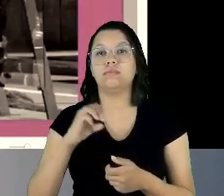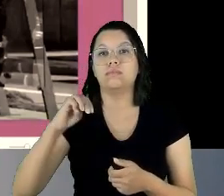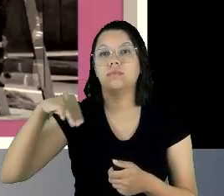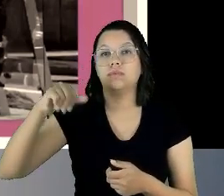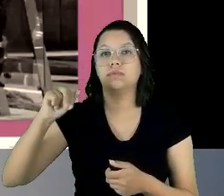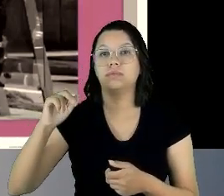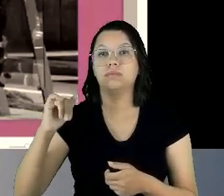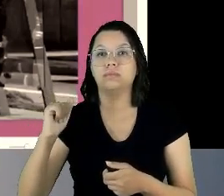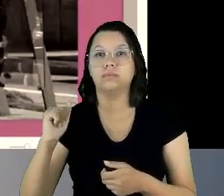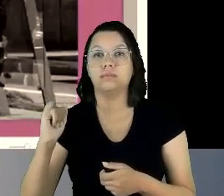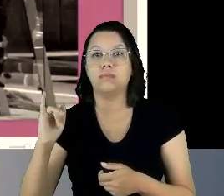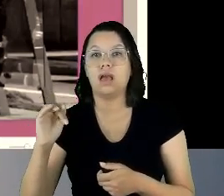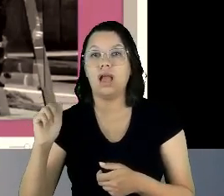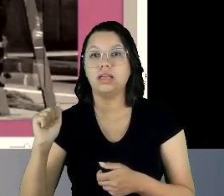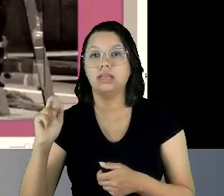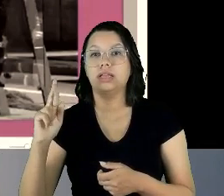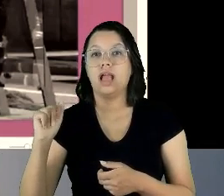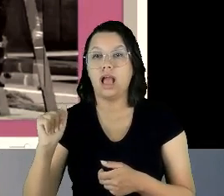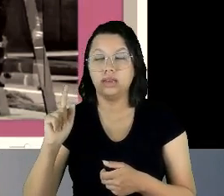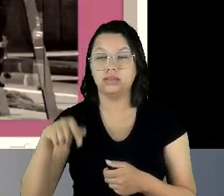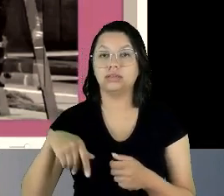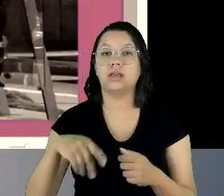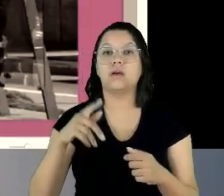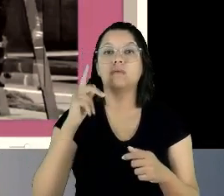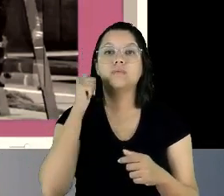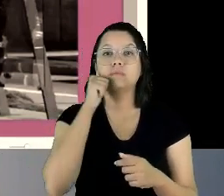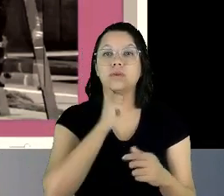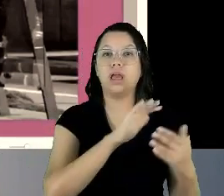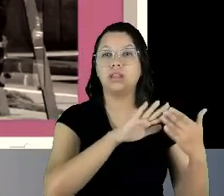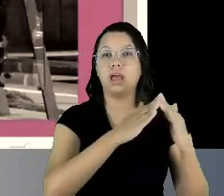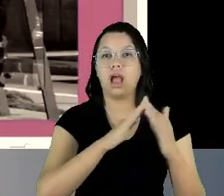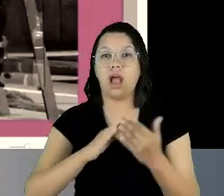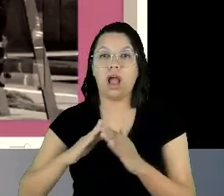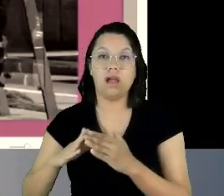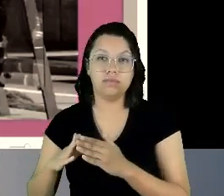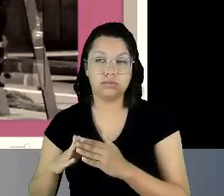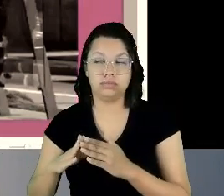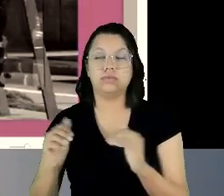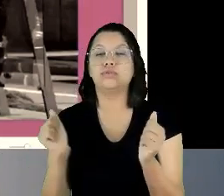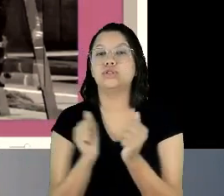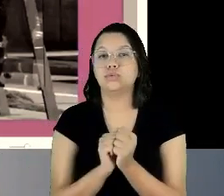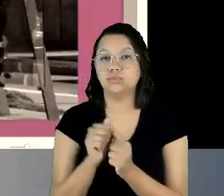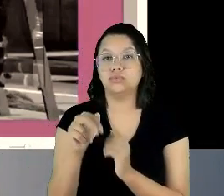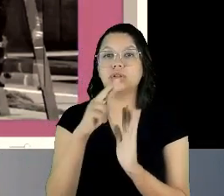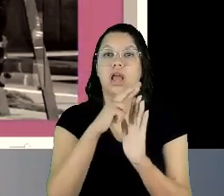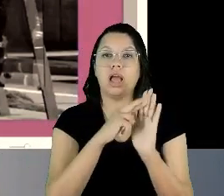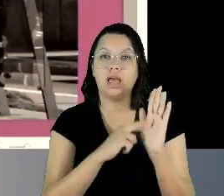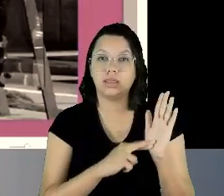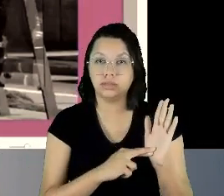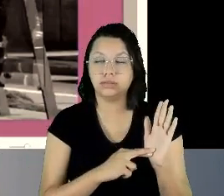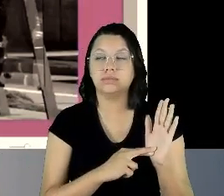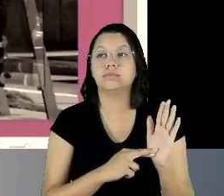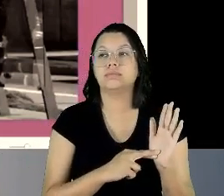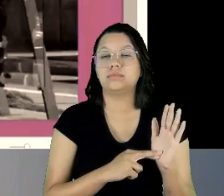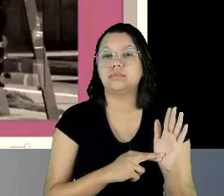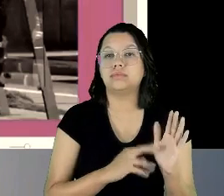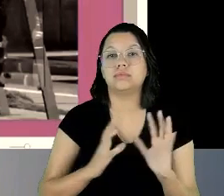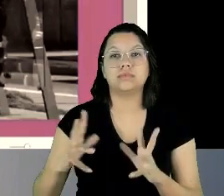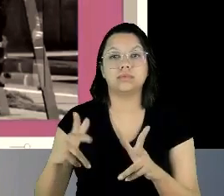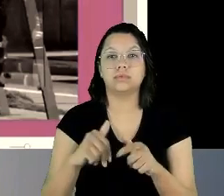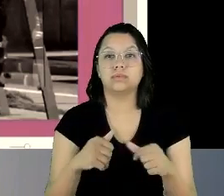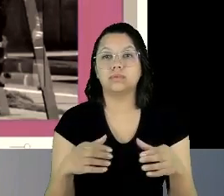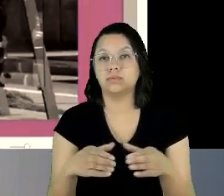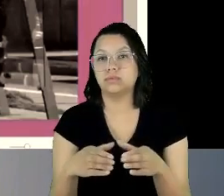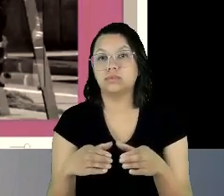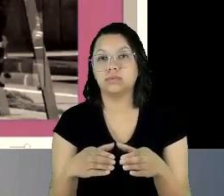Maiara, que são do Nós Mulheres da Periferia, também estiveram com a gente na redação, e todo o grupo,